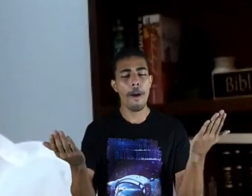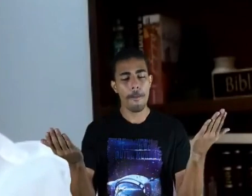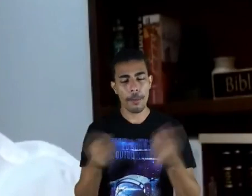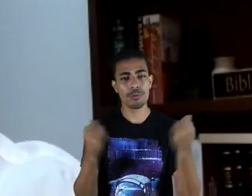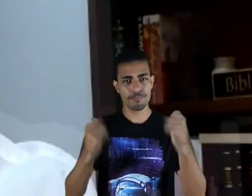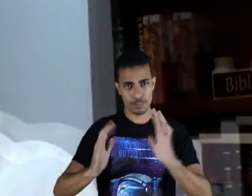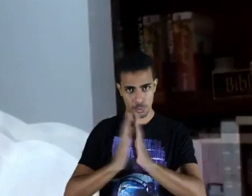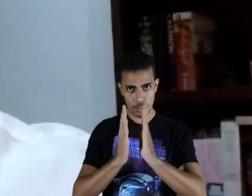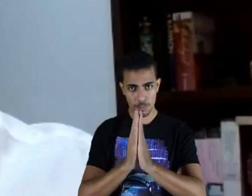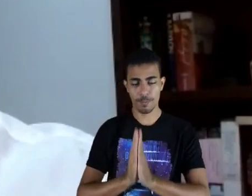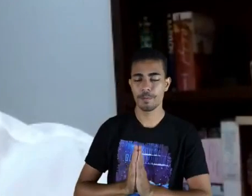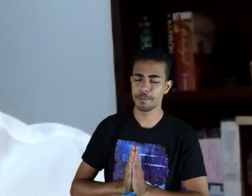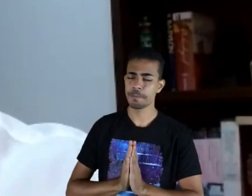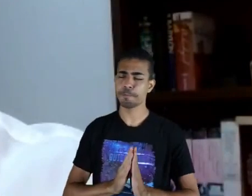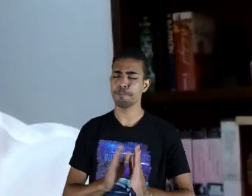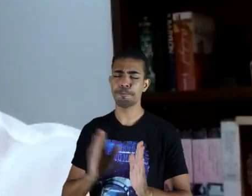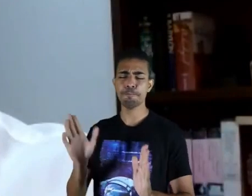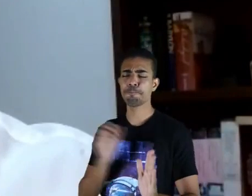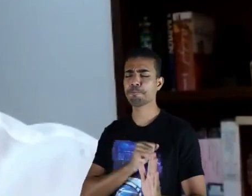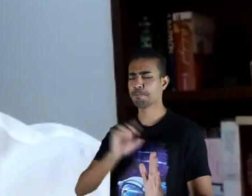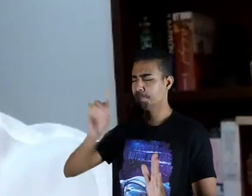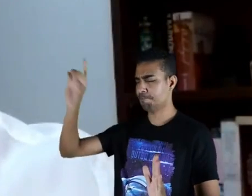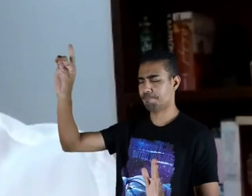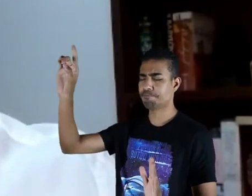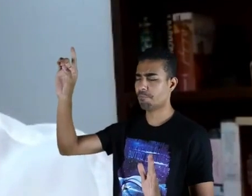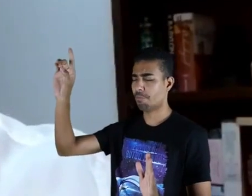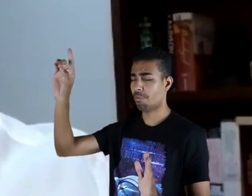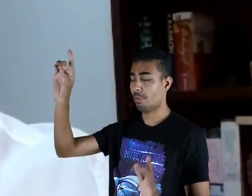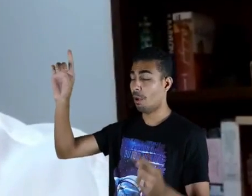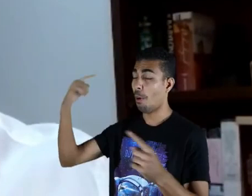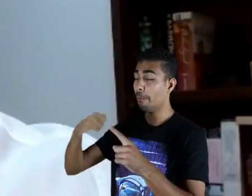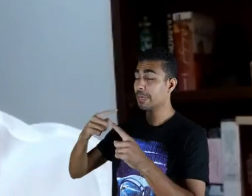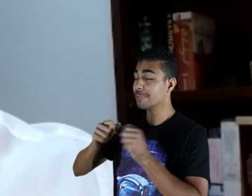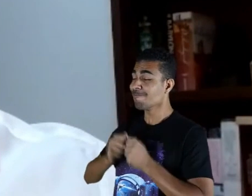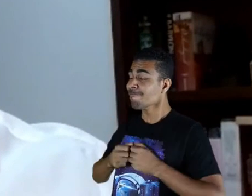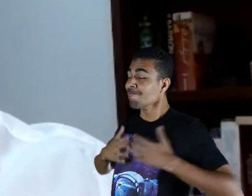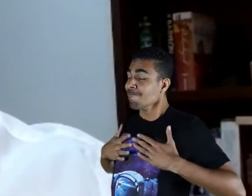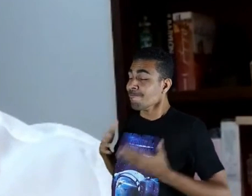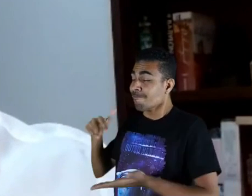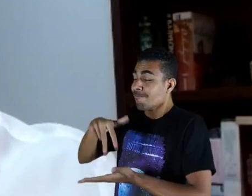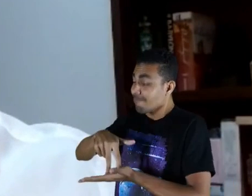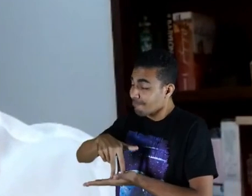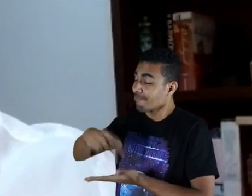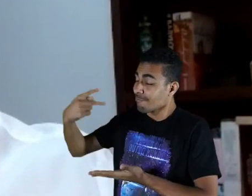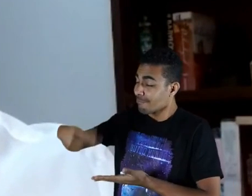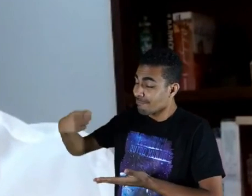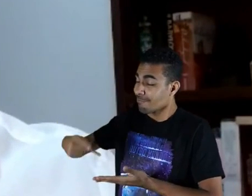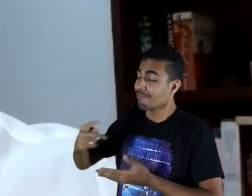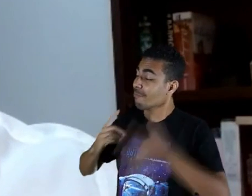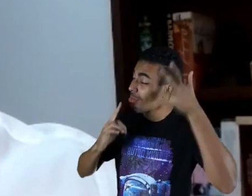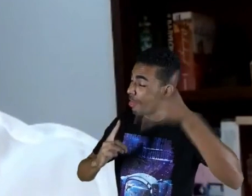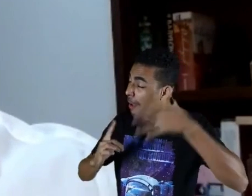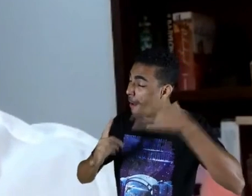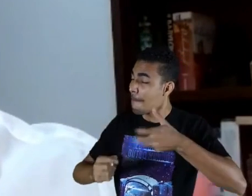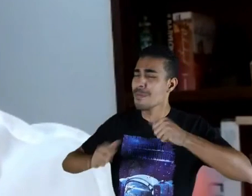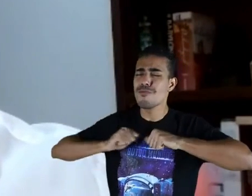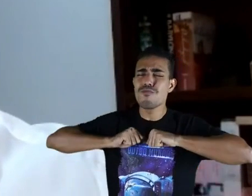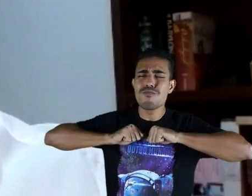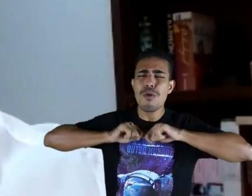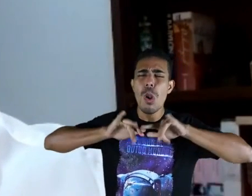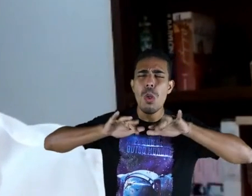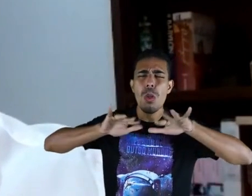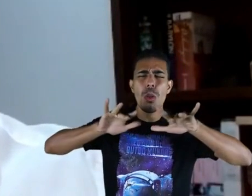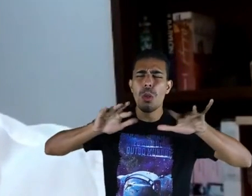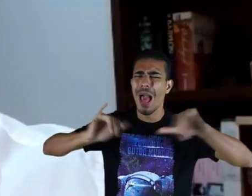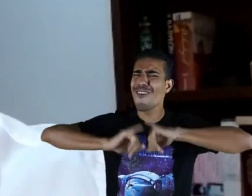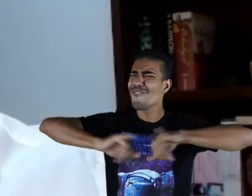com Deus. Amado Senhor, muito obrigado pelo privilégio que o Senhor me concedeu de estar dando esta plenária para vários